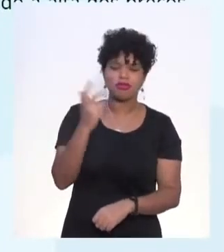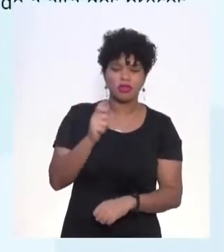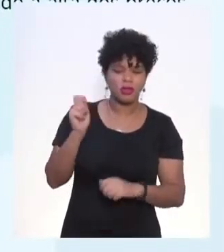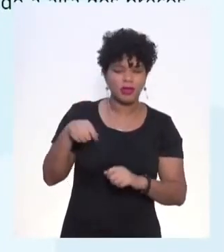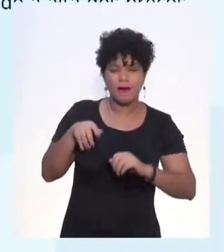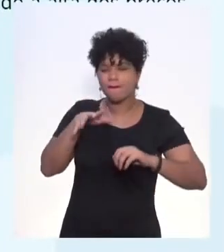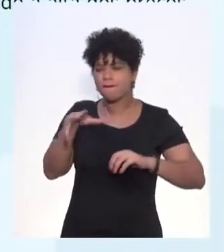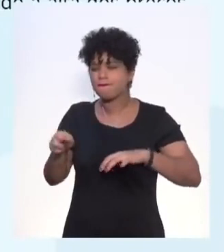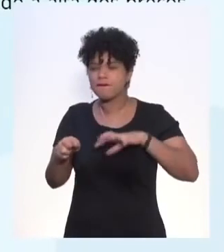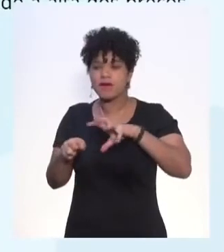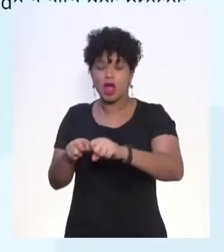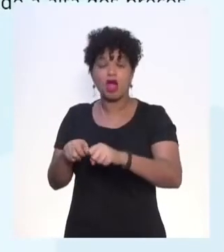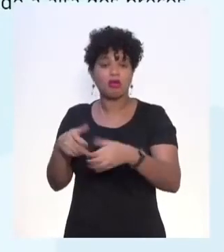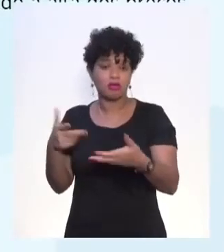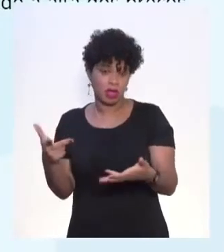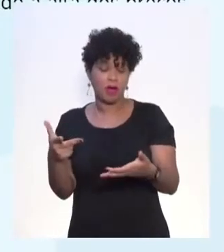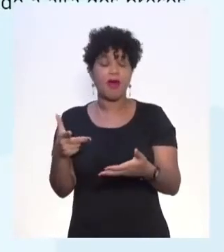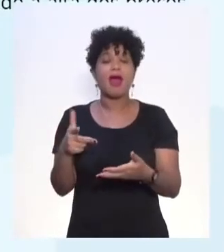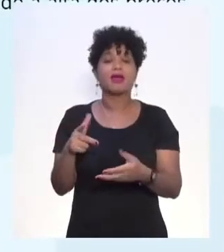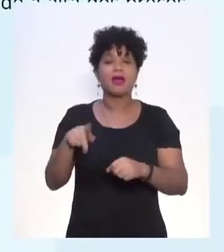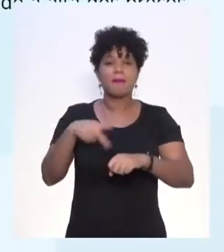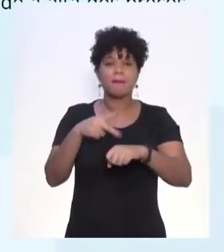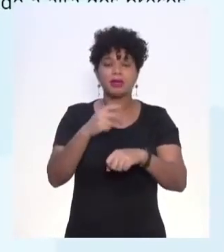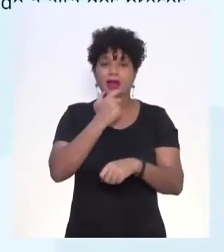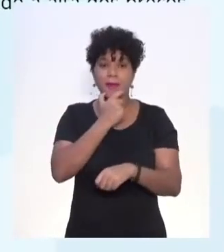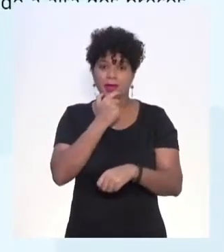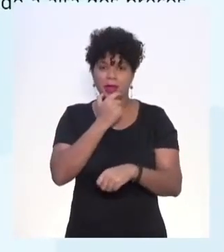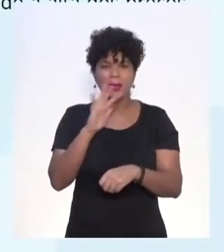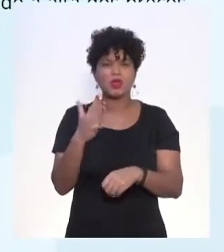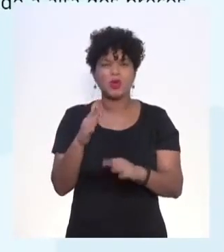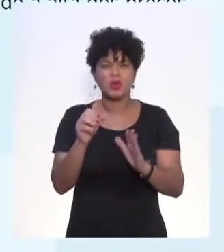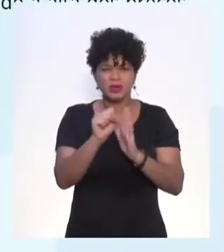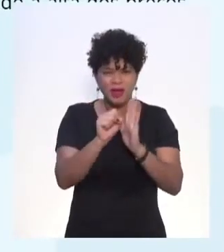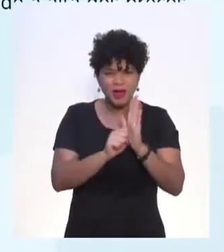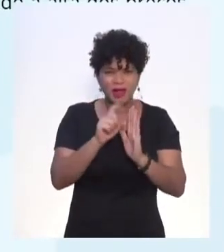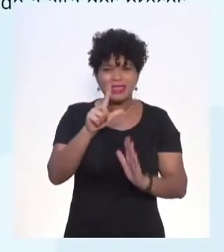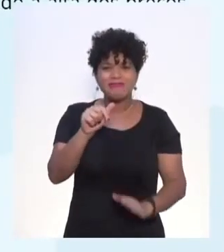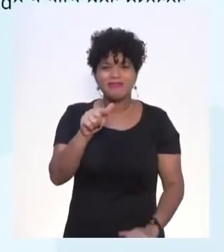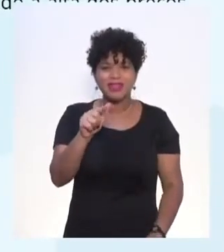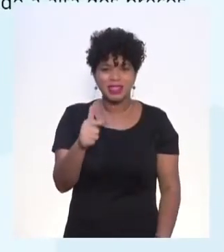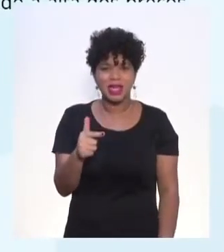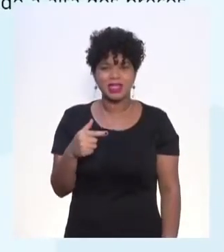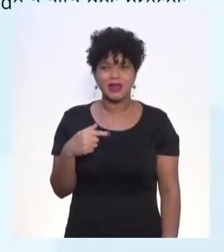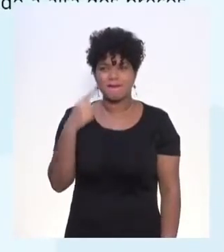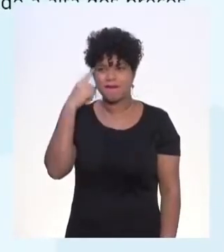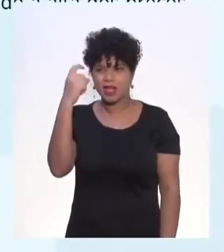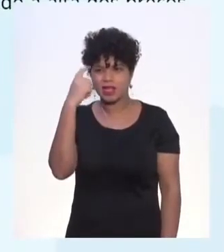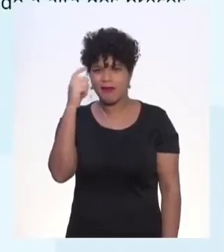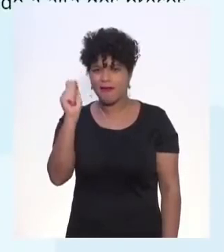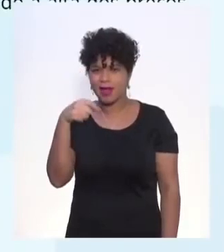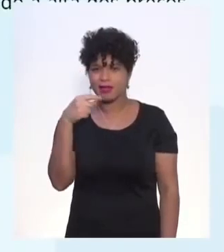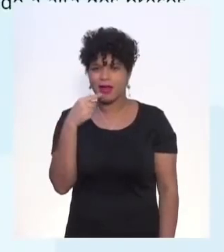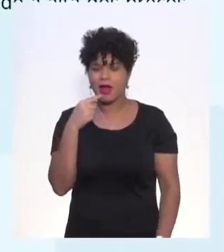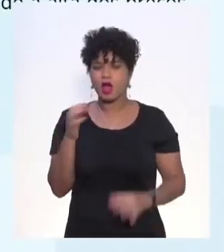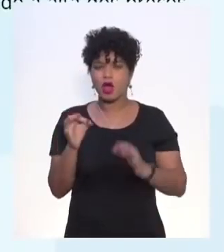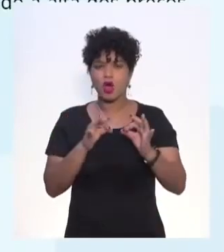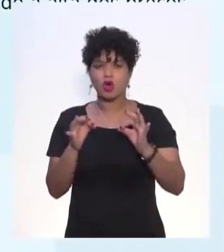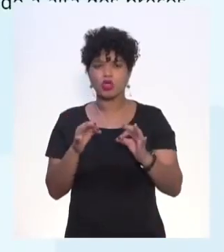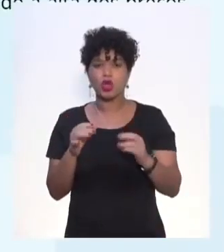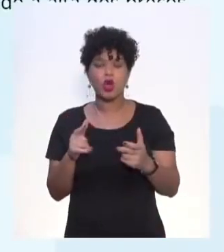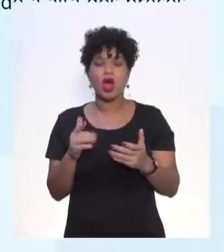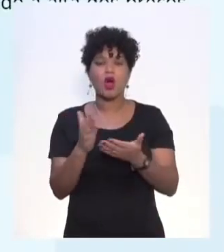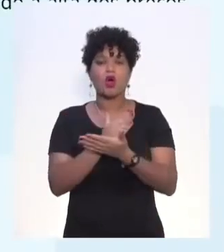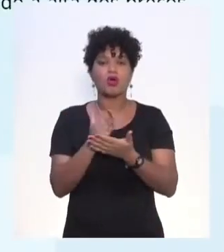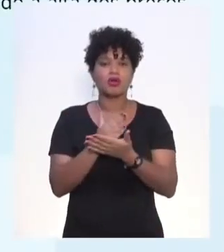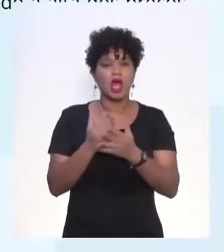coroa britânica durante o século XVII ainda. Seja por meio de conflitos ou de alianças com marajás e